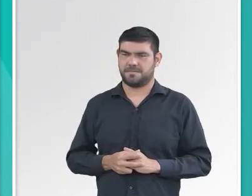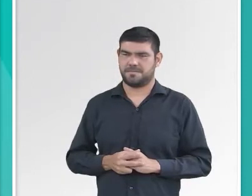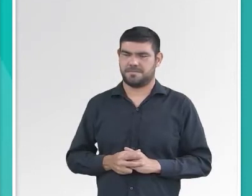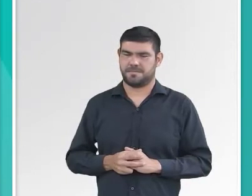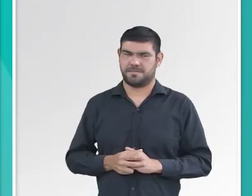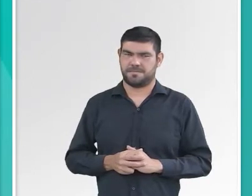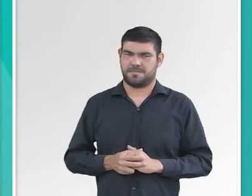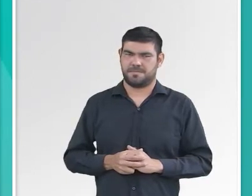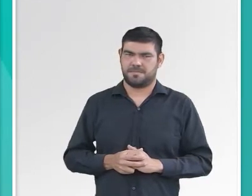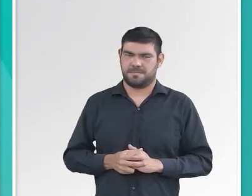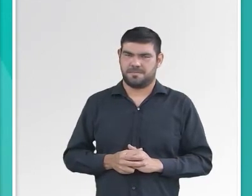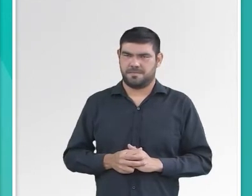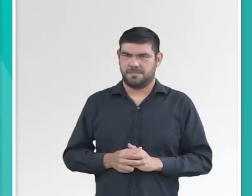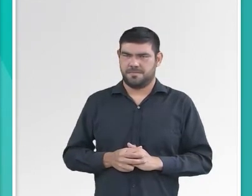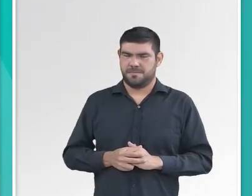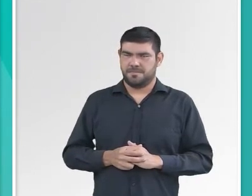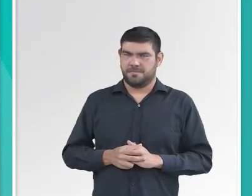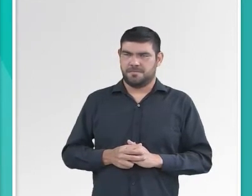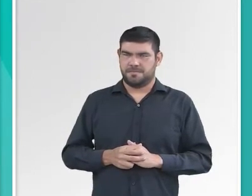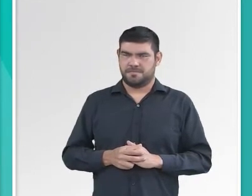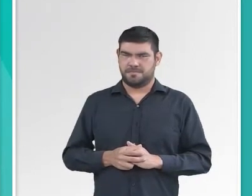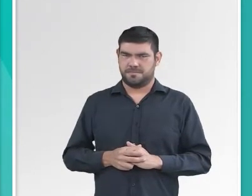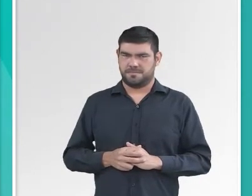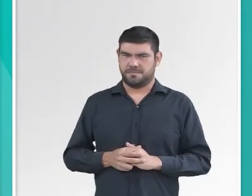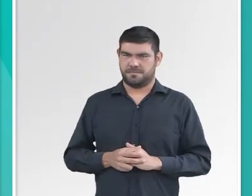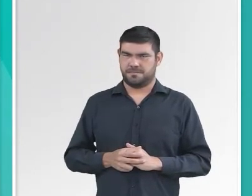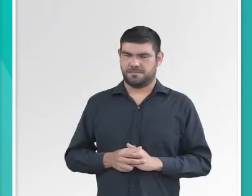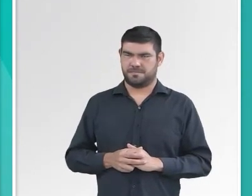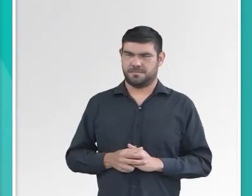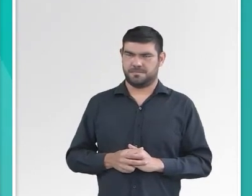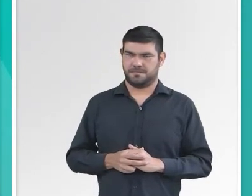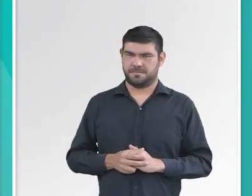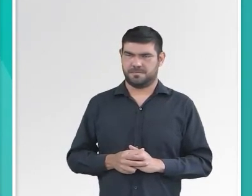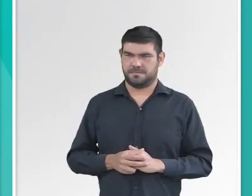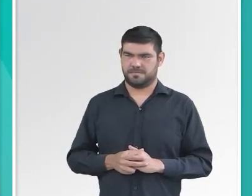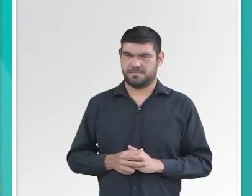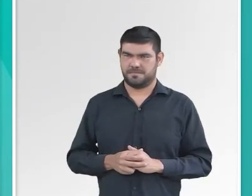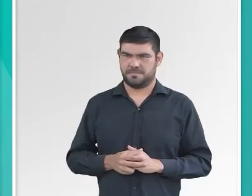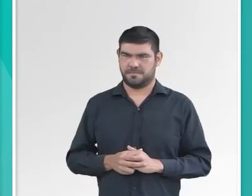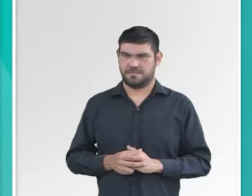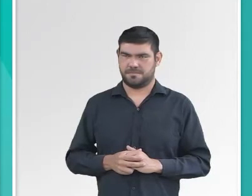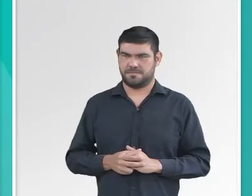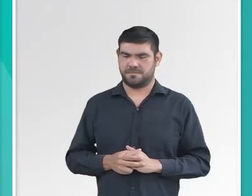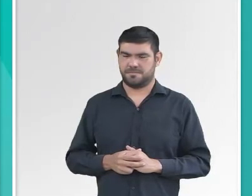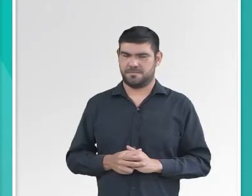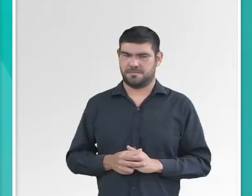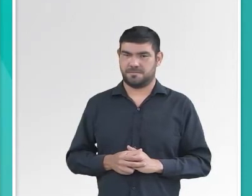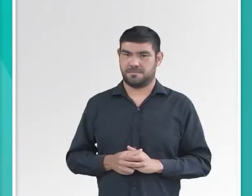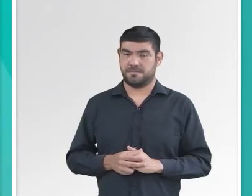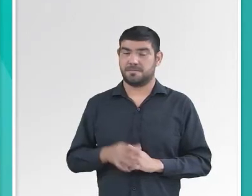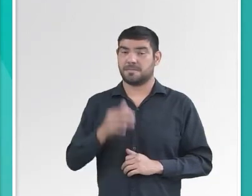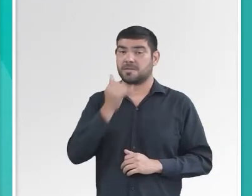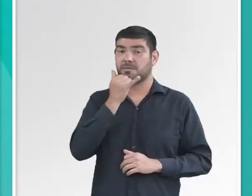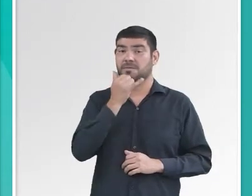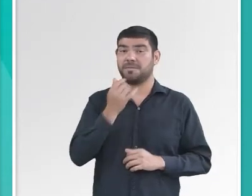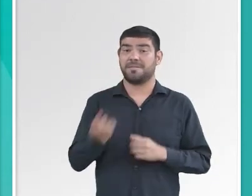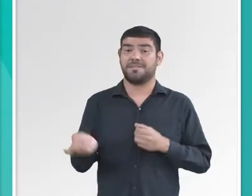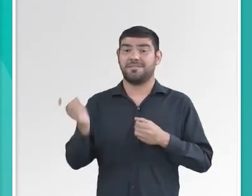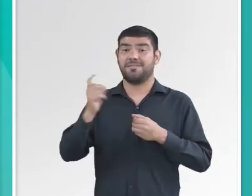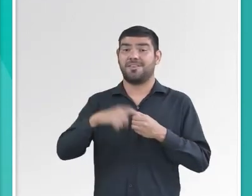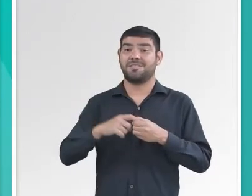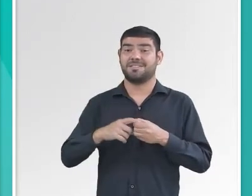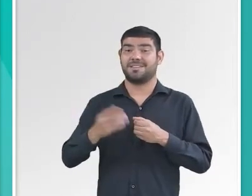mesmo em dia de festa, e com a alegria de músicas vintage e modernas. Opa, eu pulei aqui, gente. Vamos voltar para o